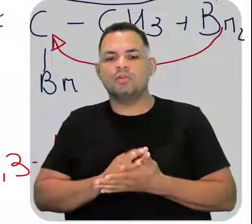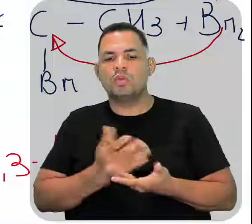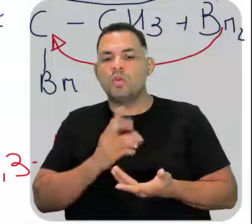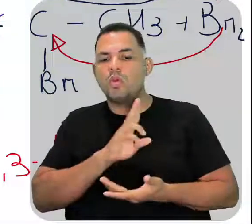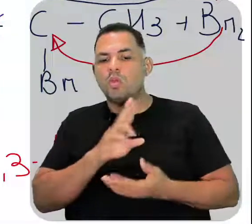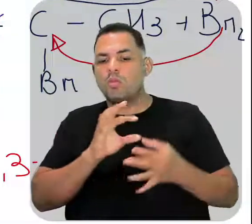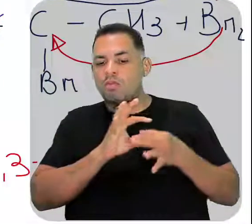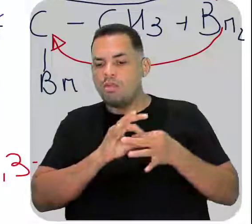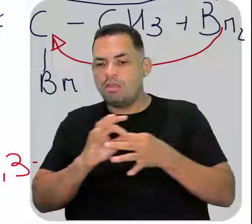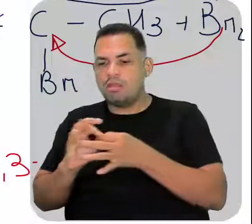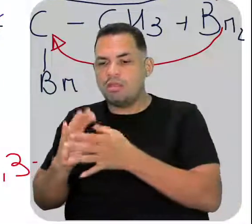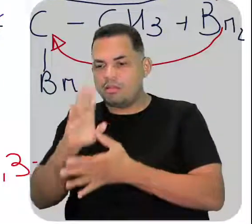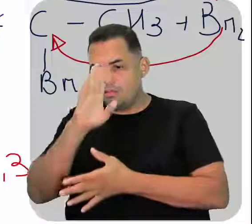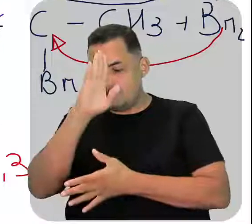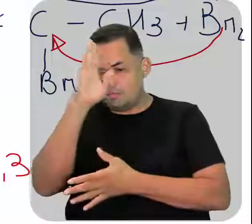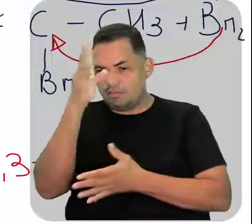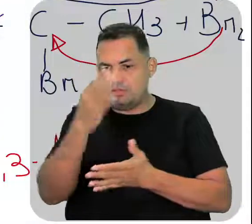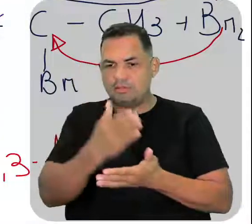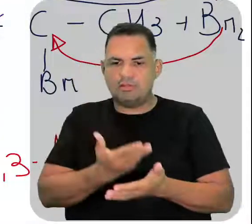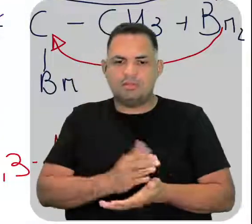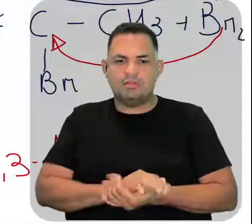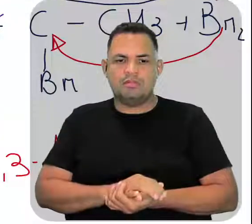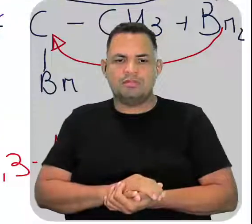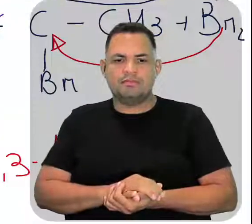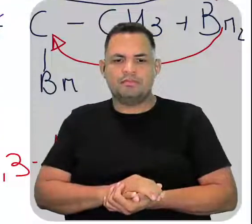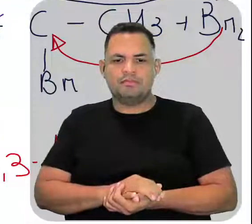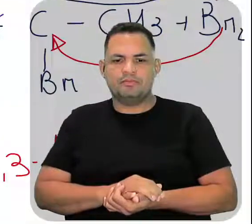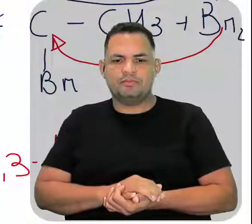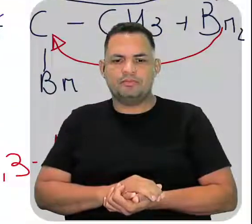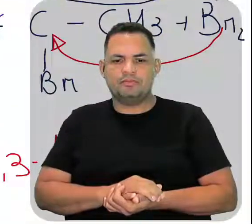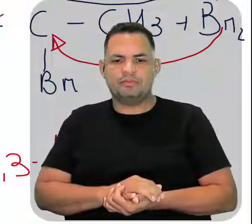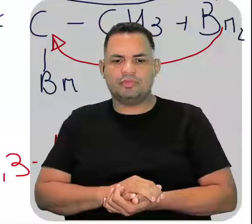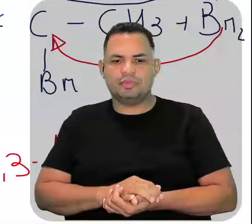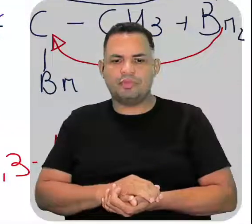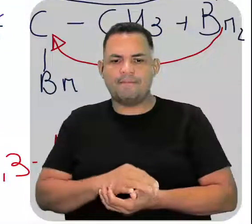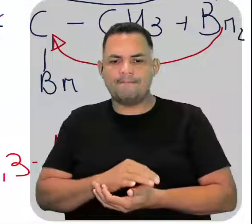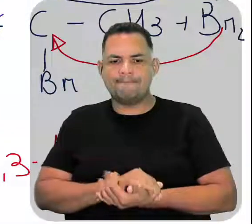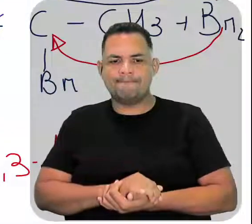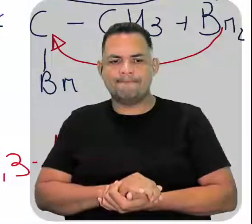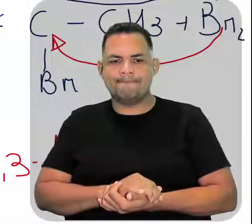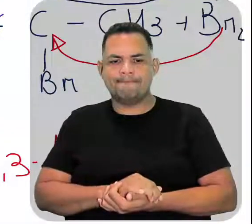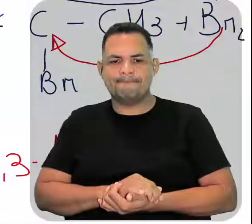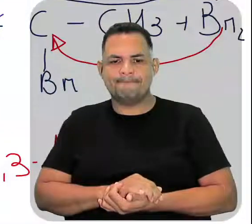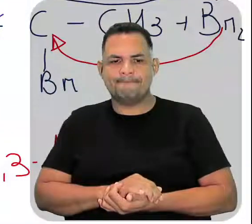cadeia principal, que é um butano.